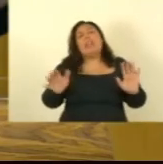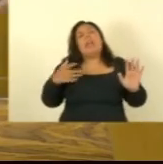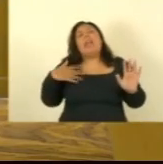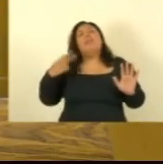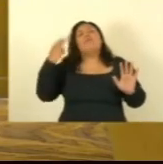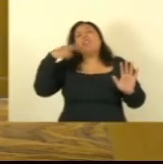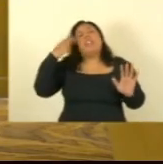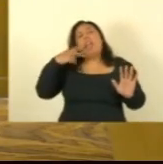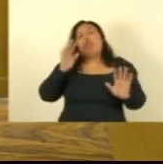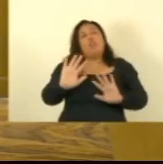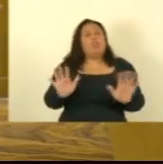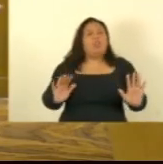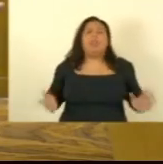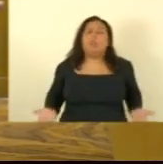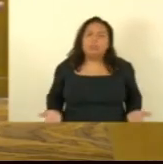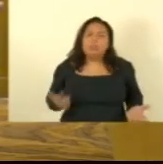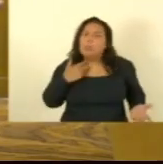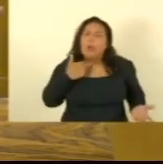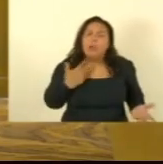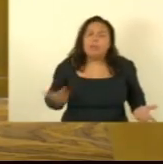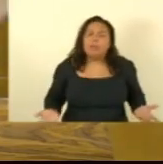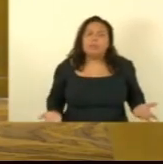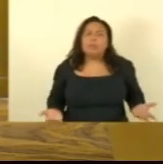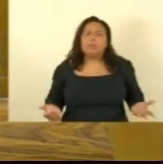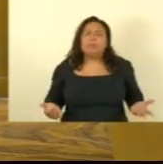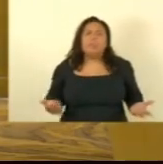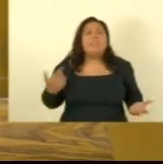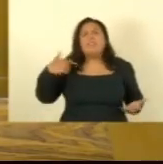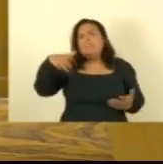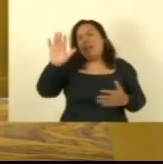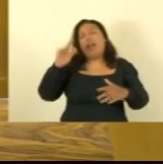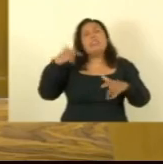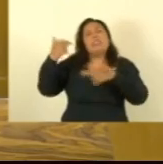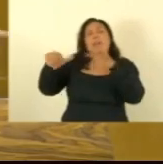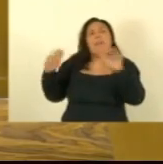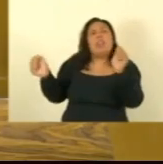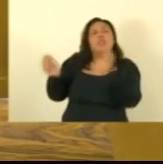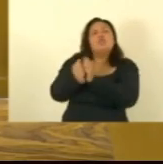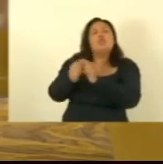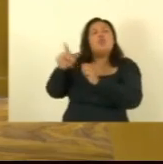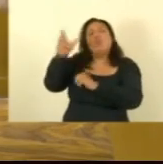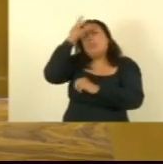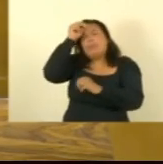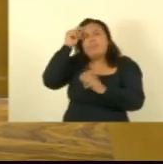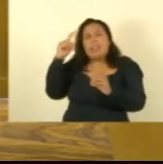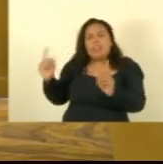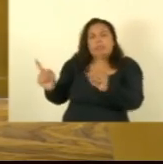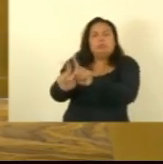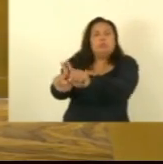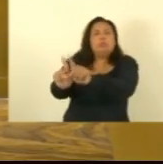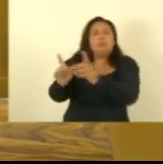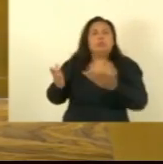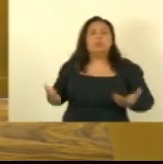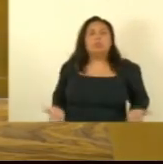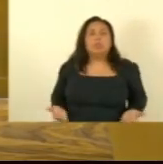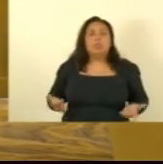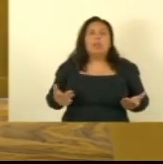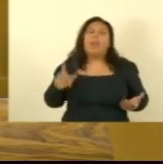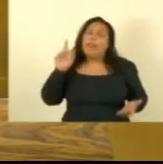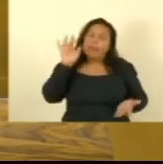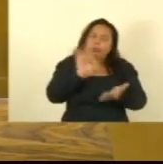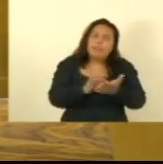Você não devia ser vereador não, bicho. Vai trabalhar com ele lá, que vocês dois é uma canga só. Essa